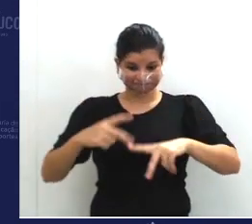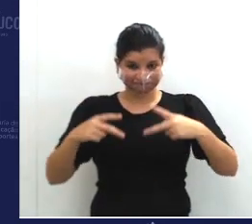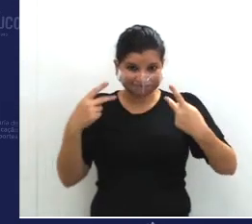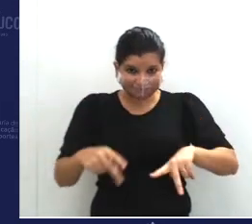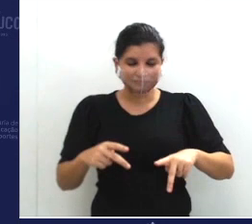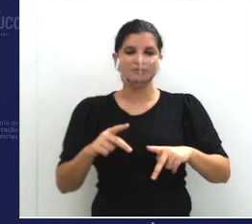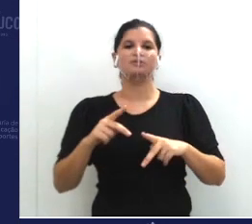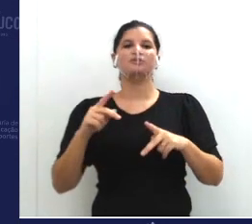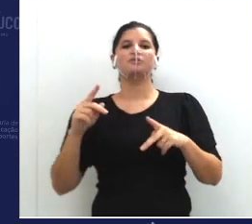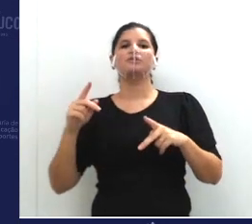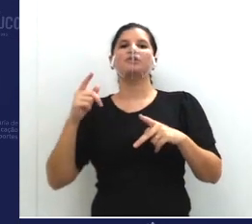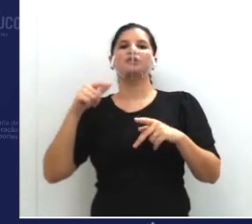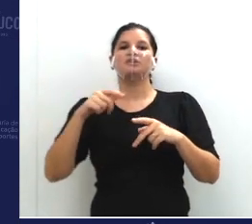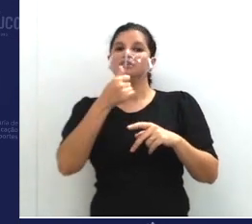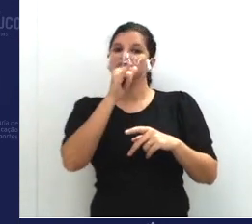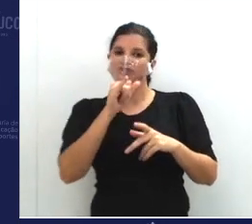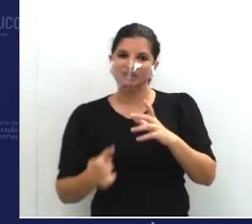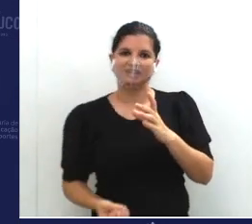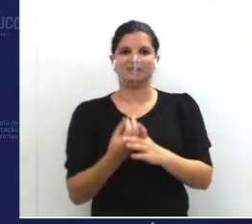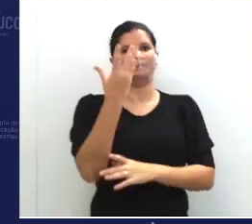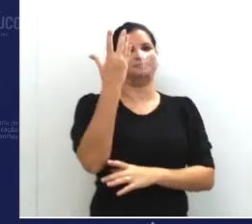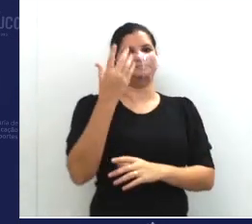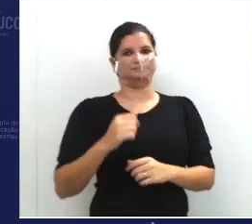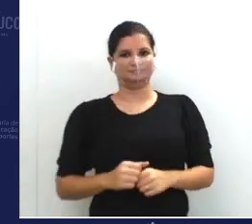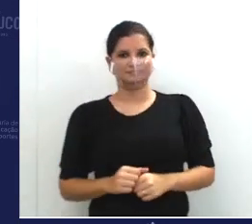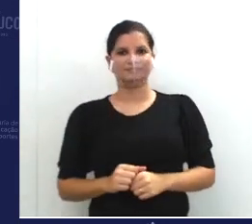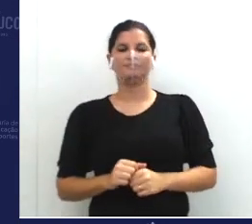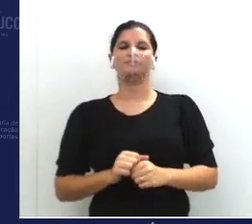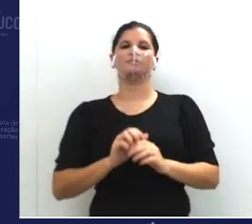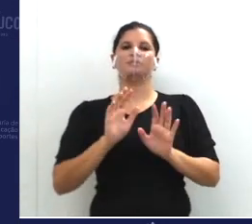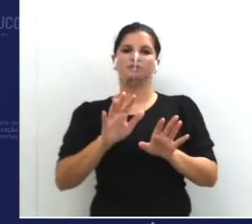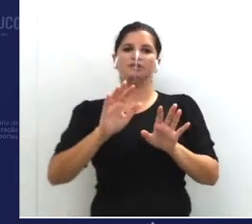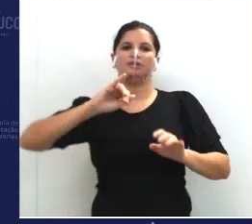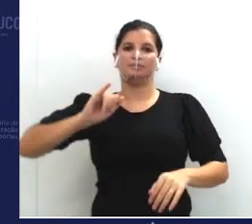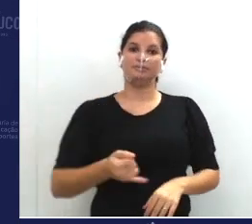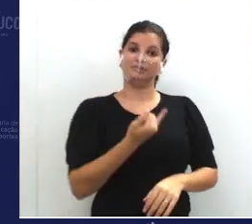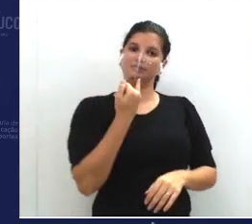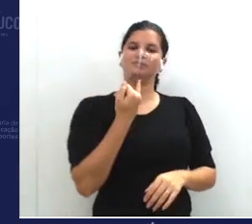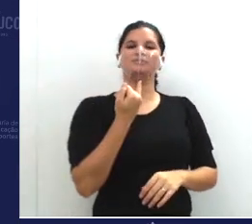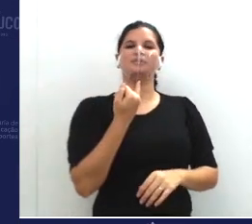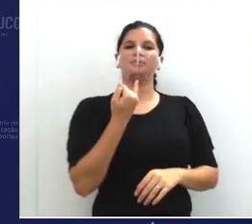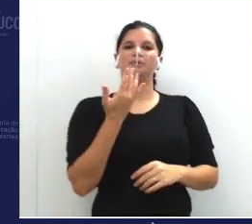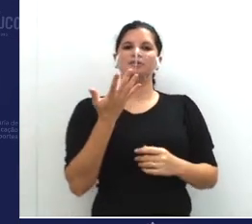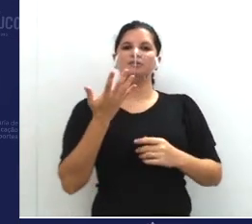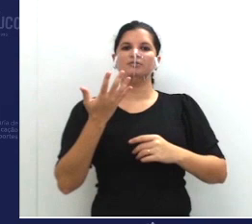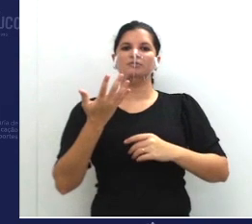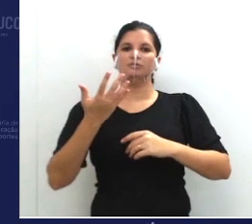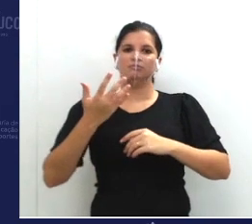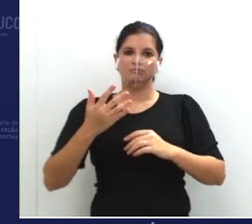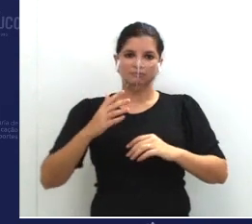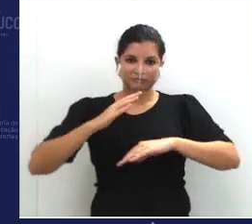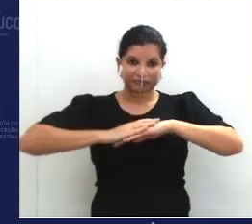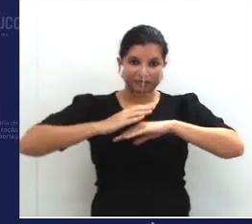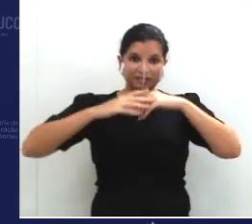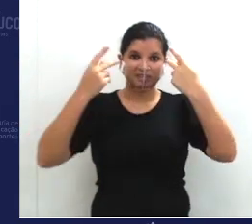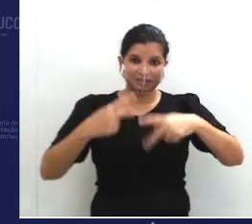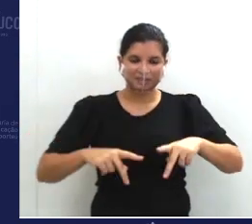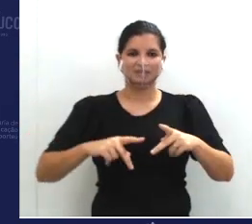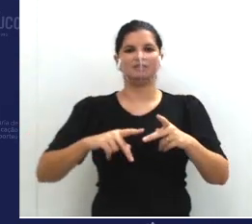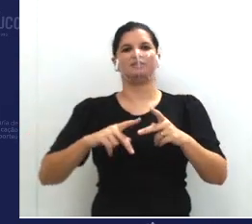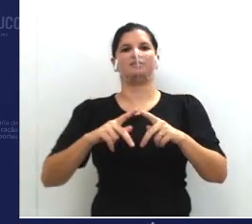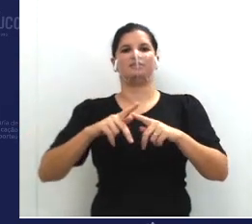tem por finalidade a geração de energia elétrica, através aí do aproveitamento do